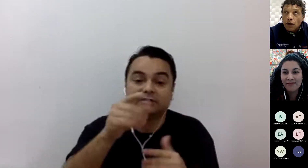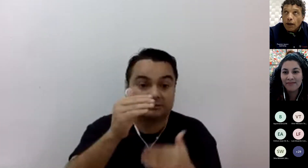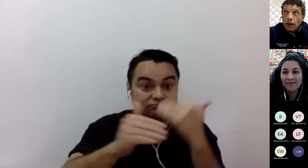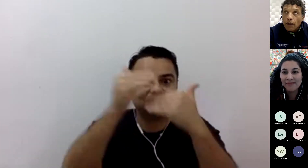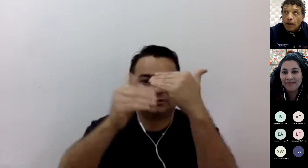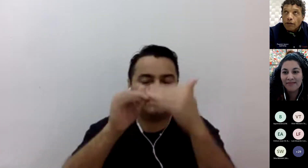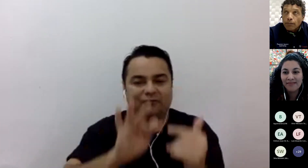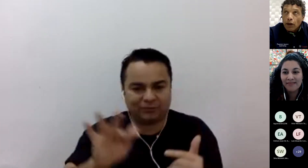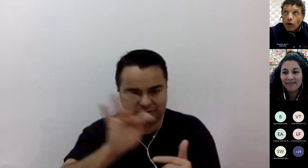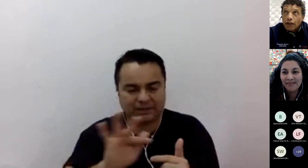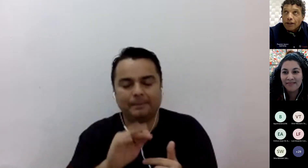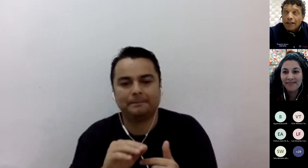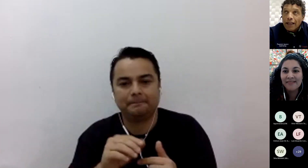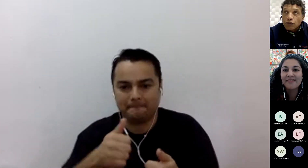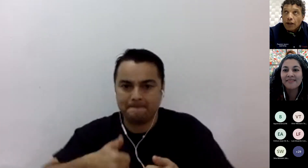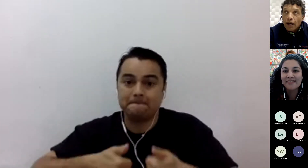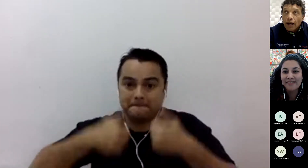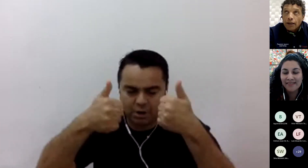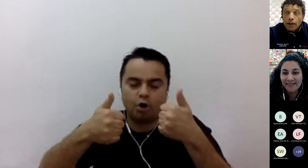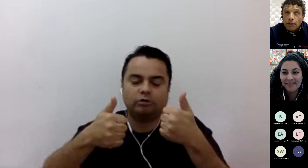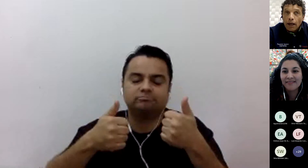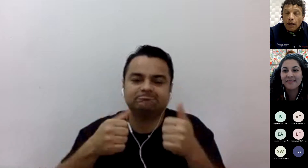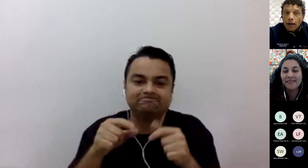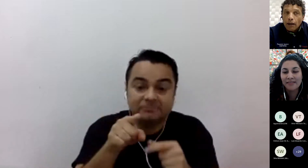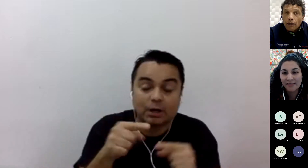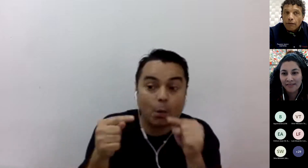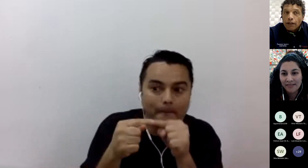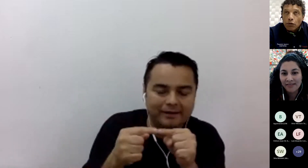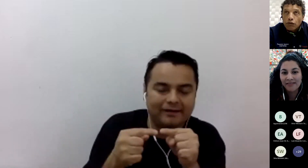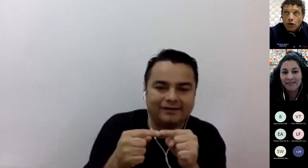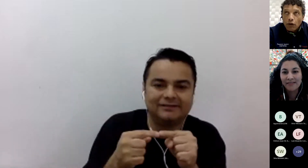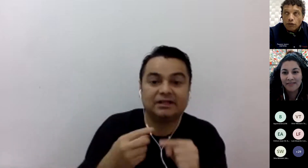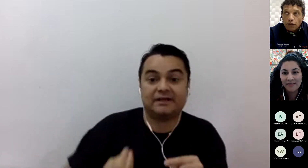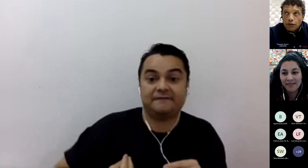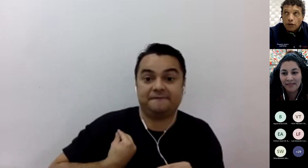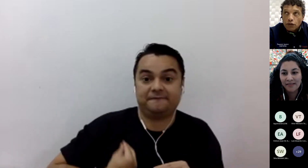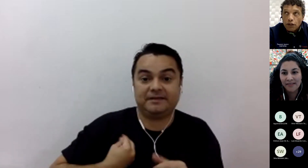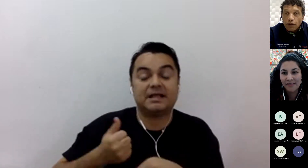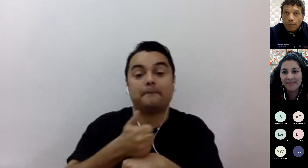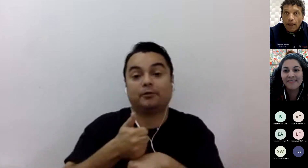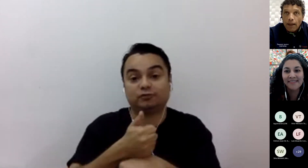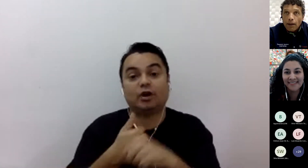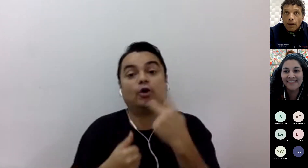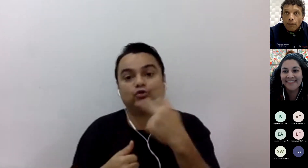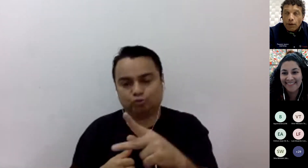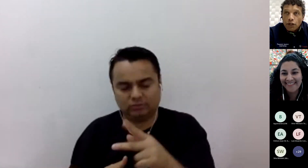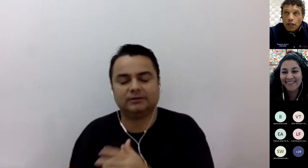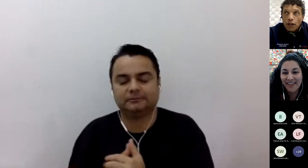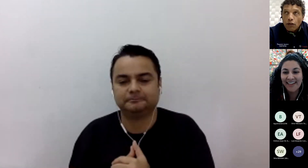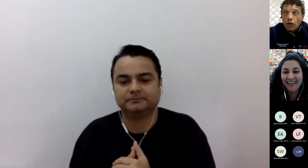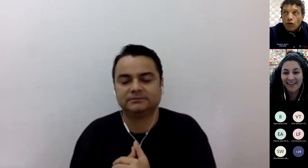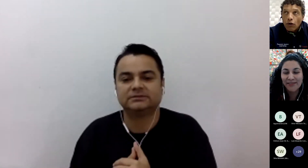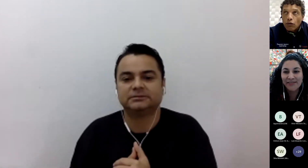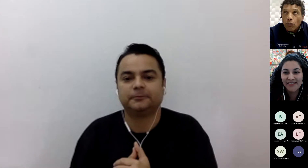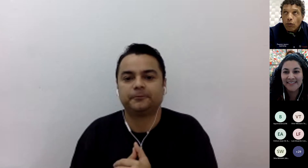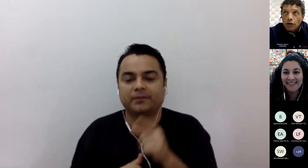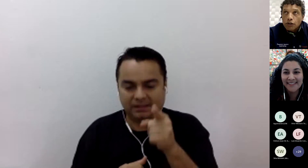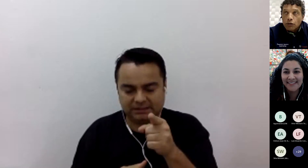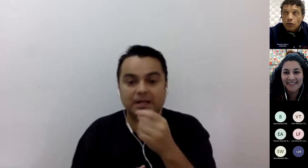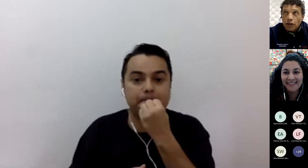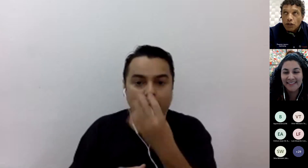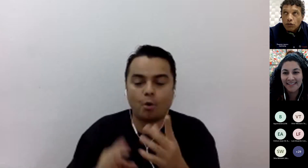estão, melhores se identificarem na vida profissional de vocês. Eu acho que isso é bem pertinente e é isso que nós,